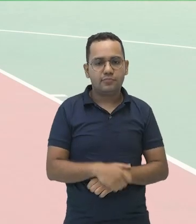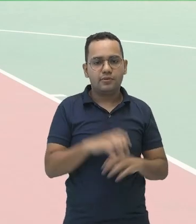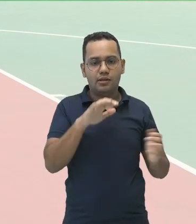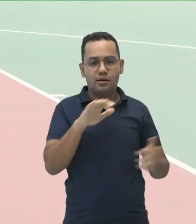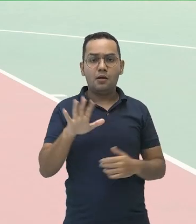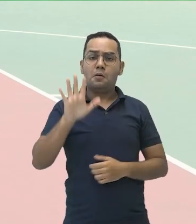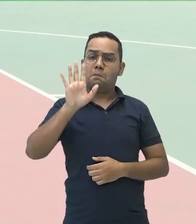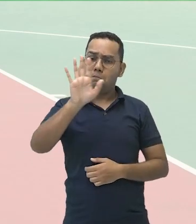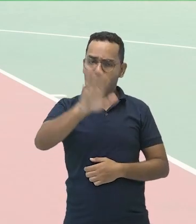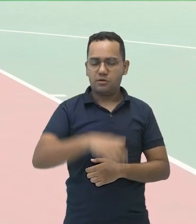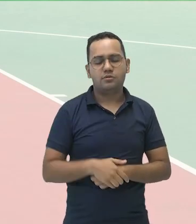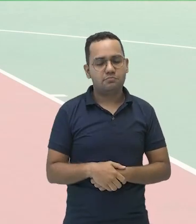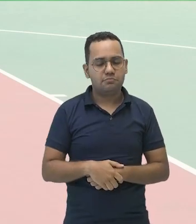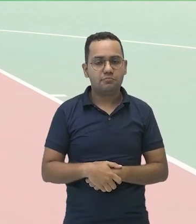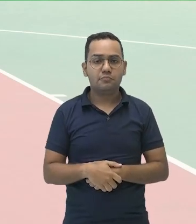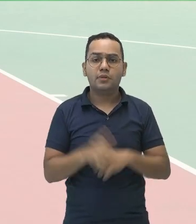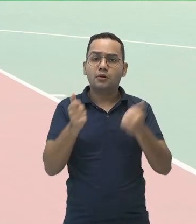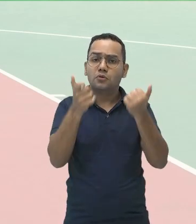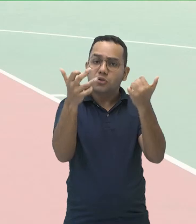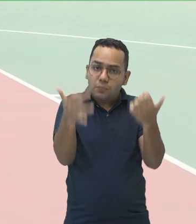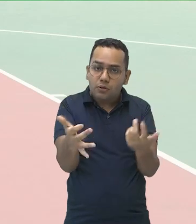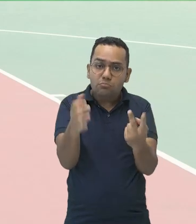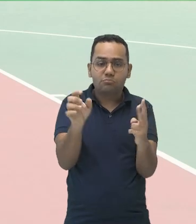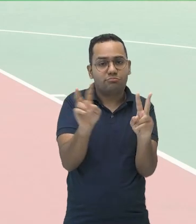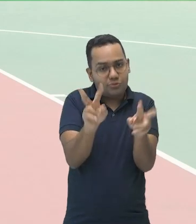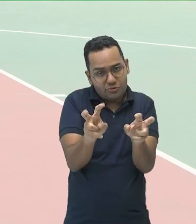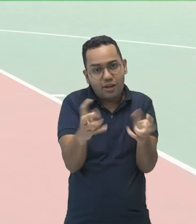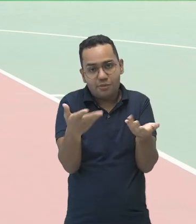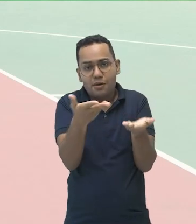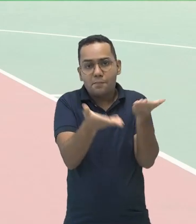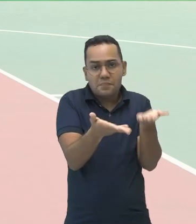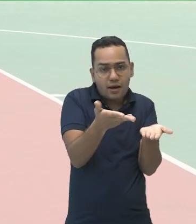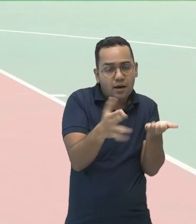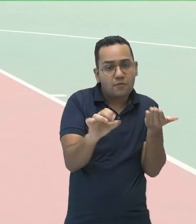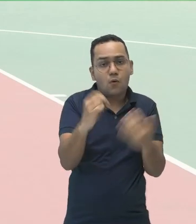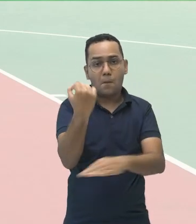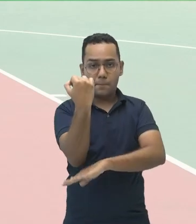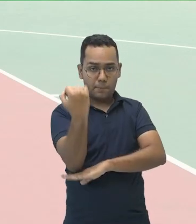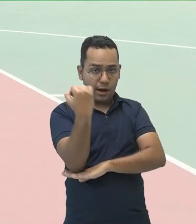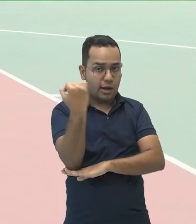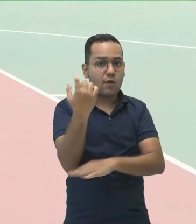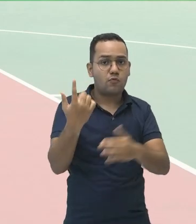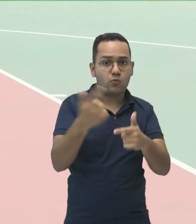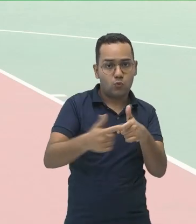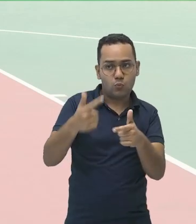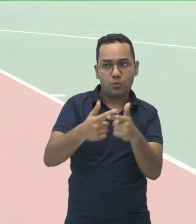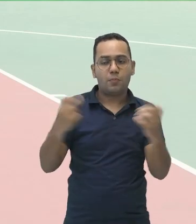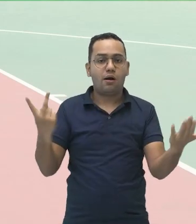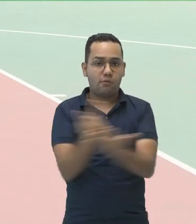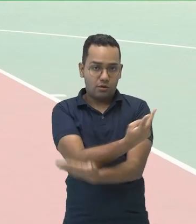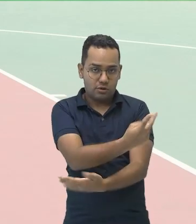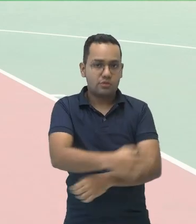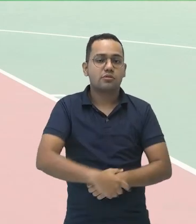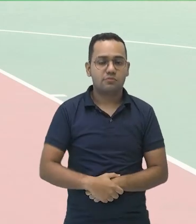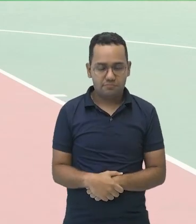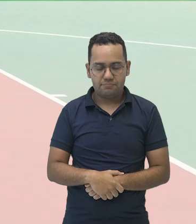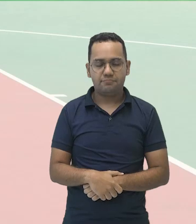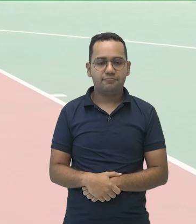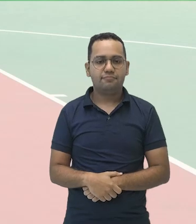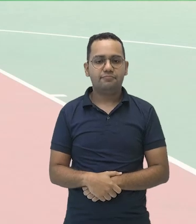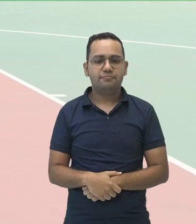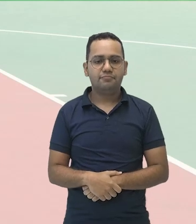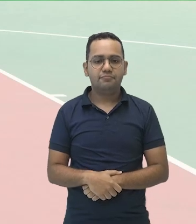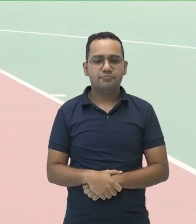aos acidentes graves e aos acidentes leves. Agora eu vou mostrar para vocês algumas situações que podem ocorrer